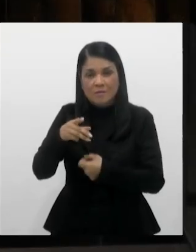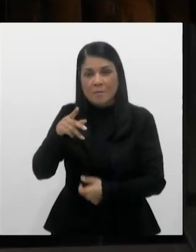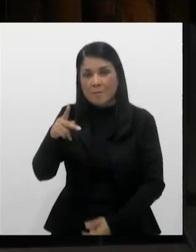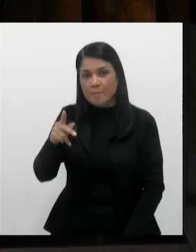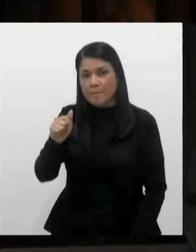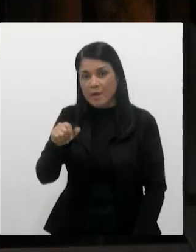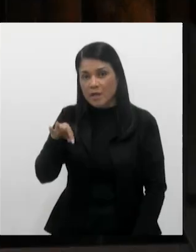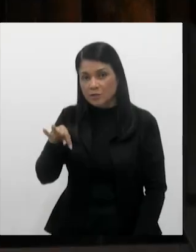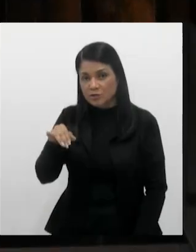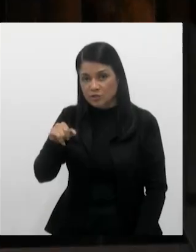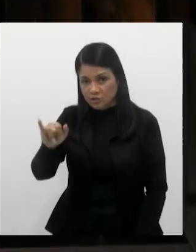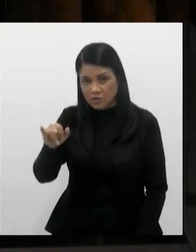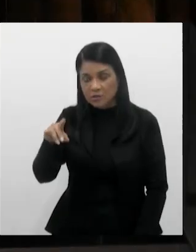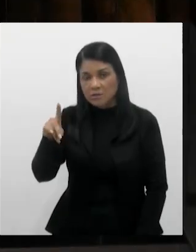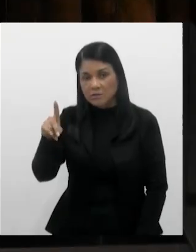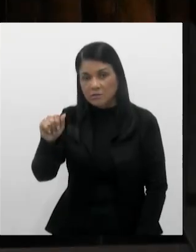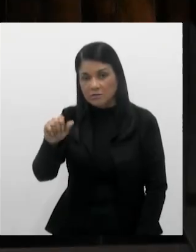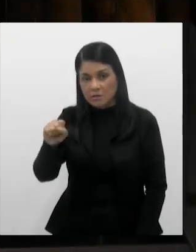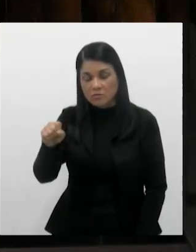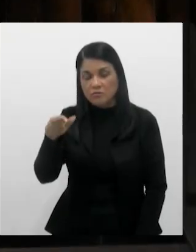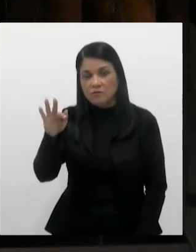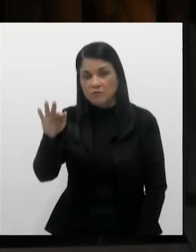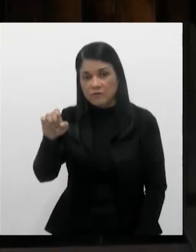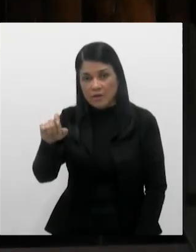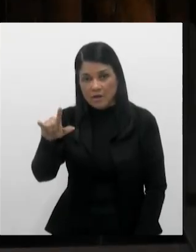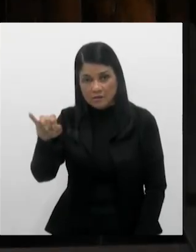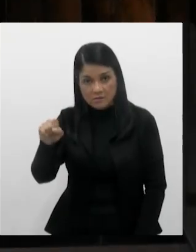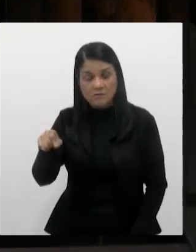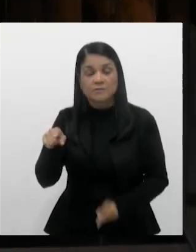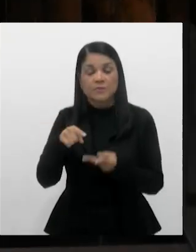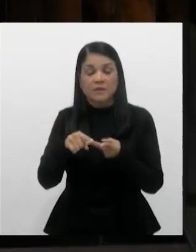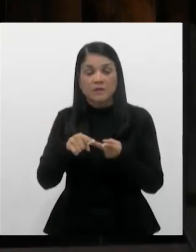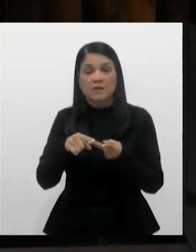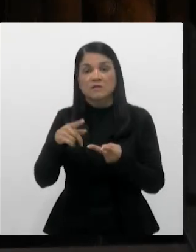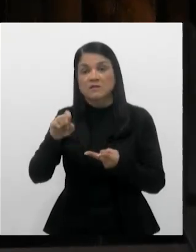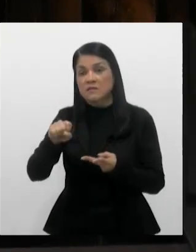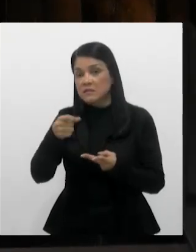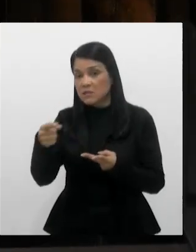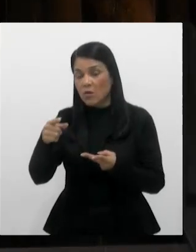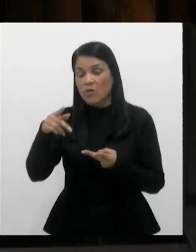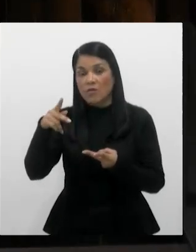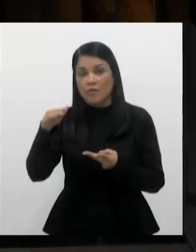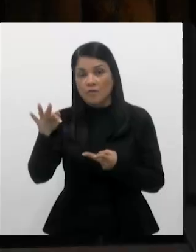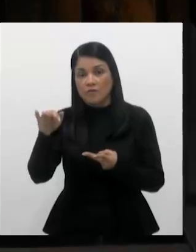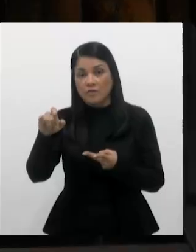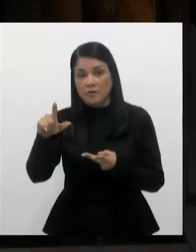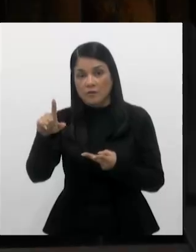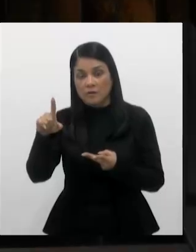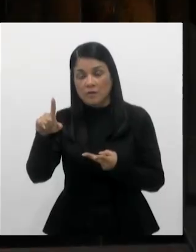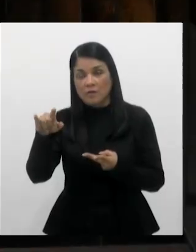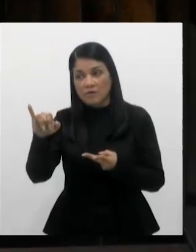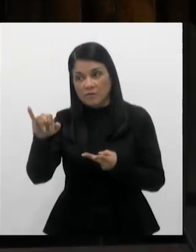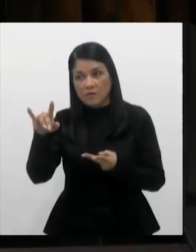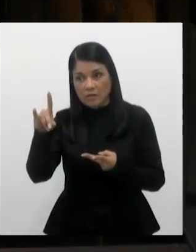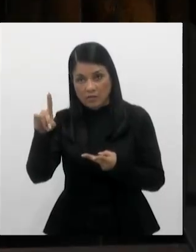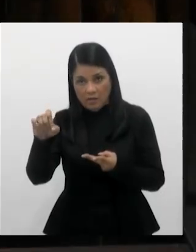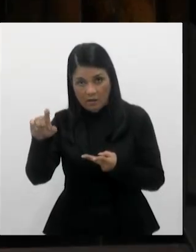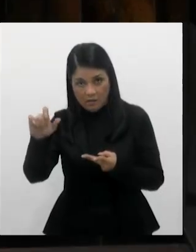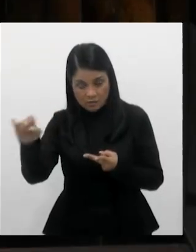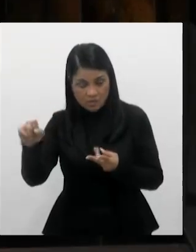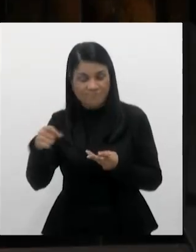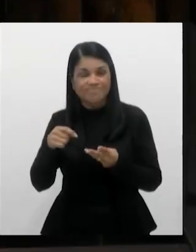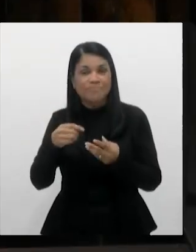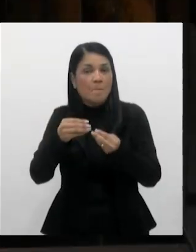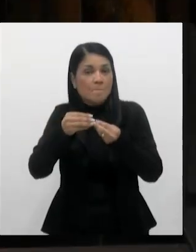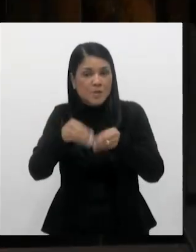Alferes, o município de São Fidélis, ou seja, são regiões diferentes, mas que ao mesmo tempo são atingidas, e aí é o